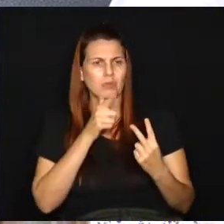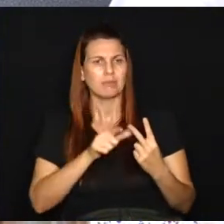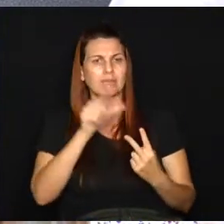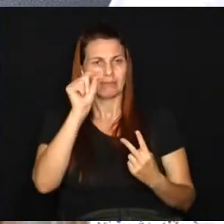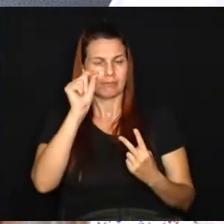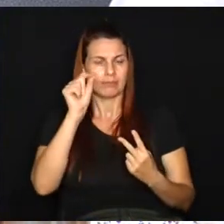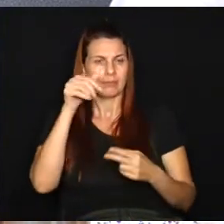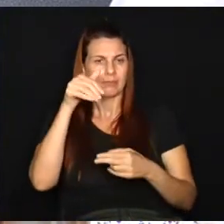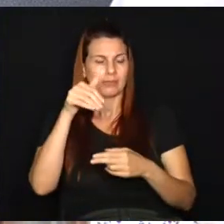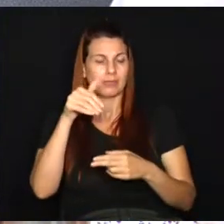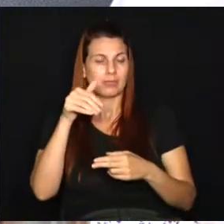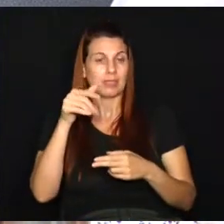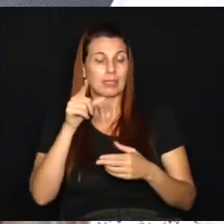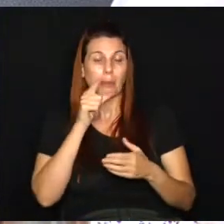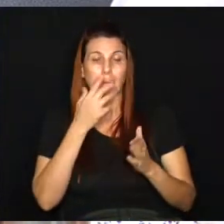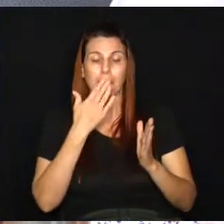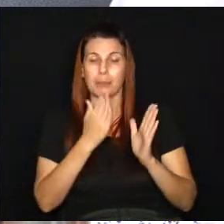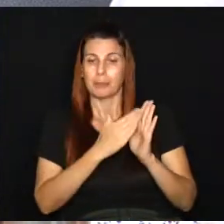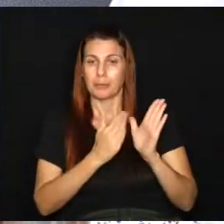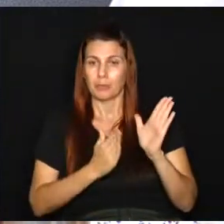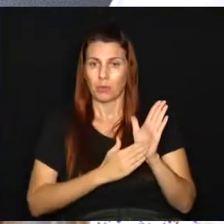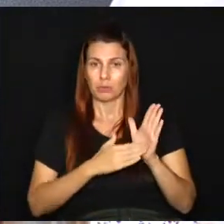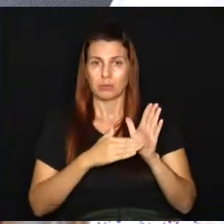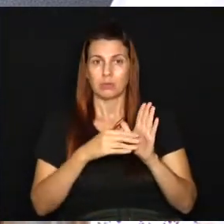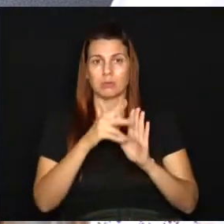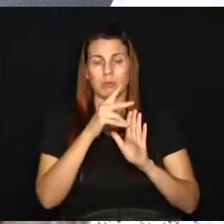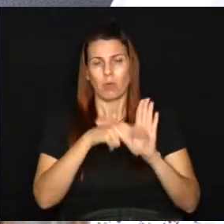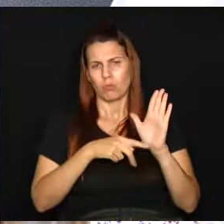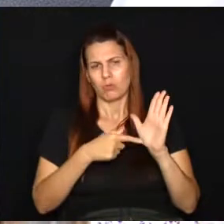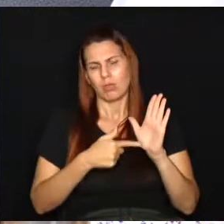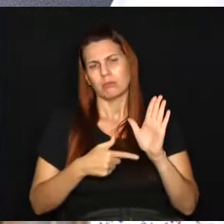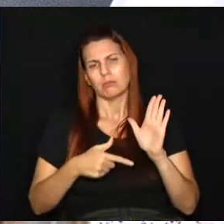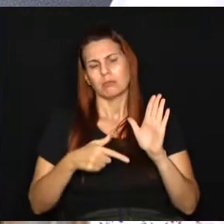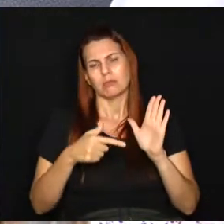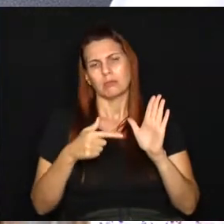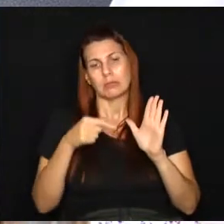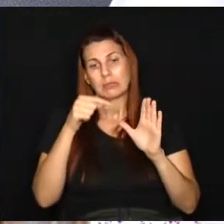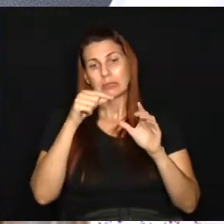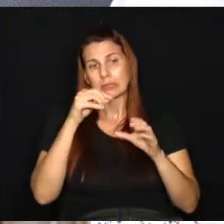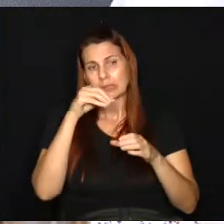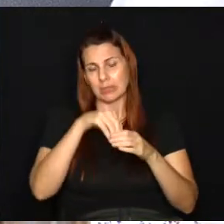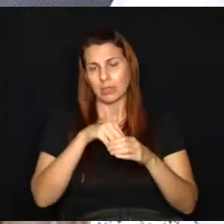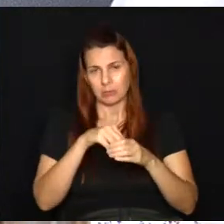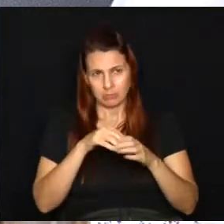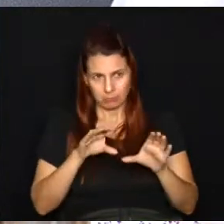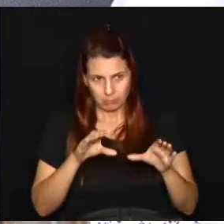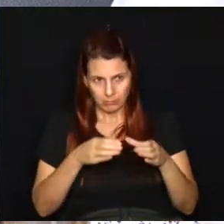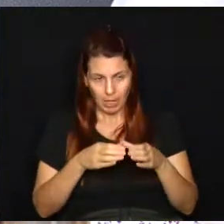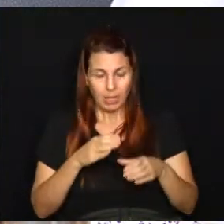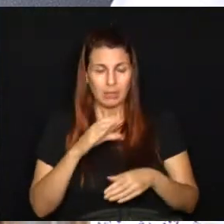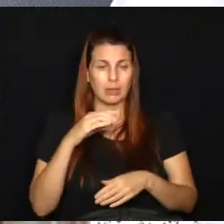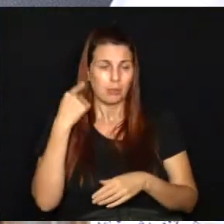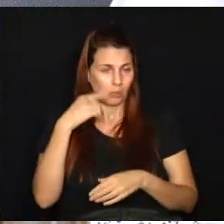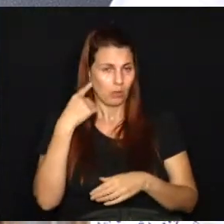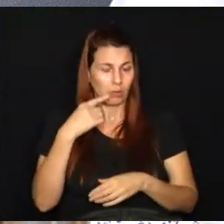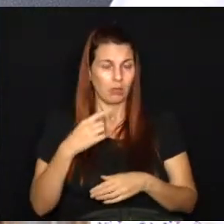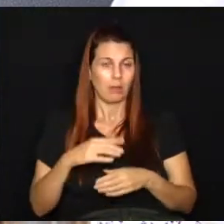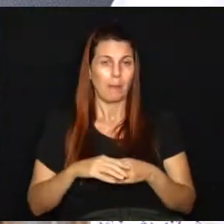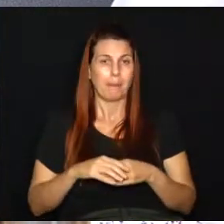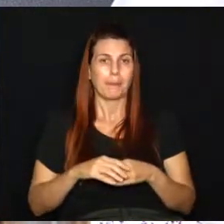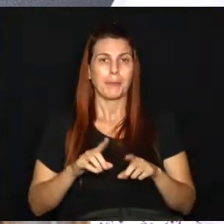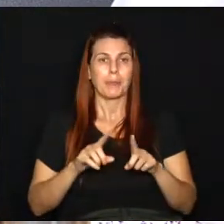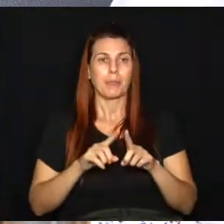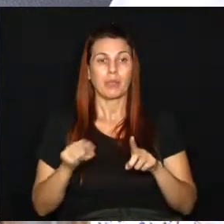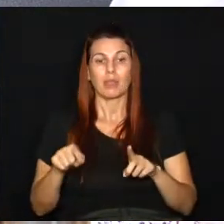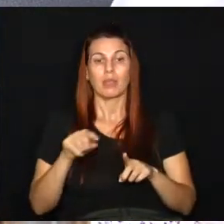propondo alguns projetos de lei dentro da Câmara dos Deputados. E João Willis carregou esse